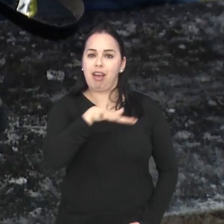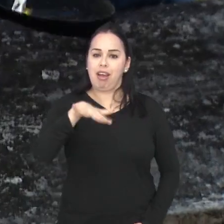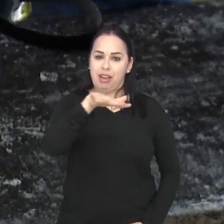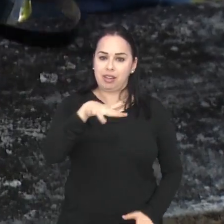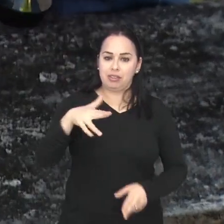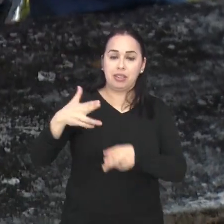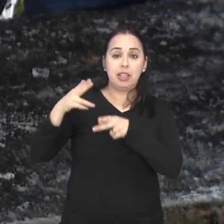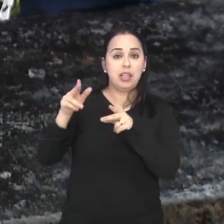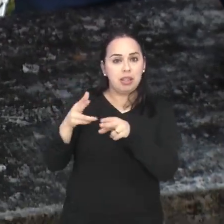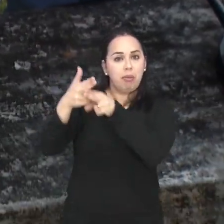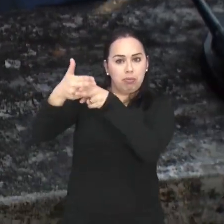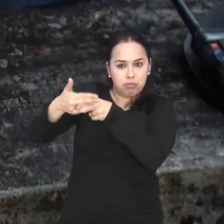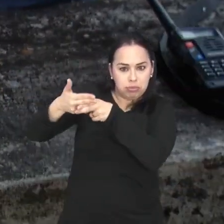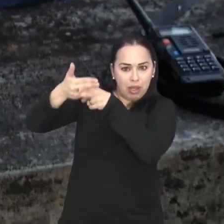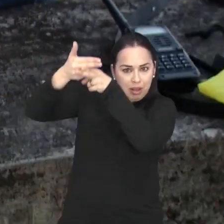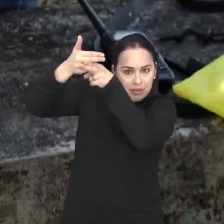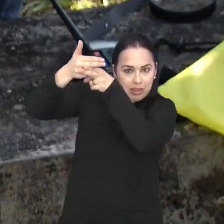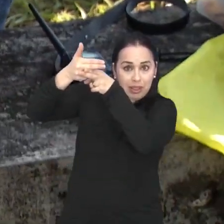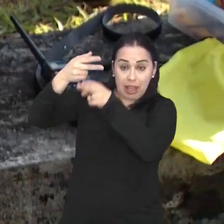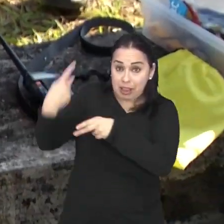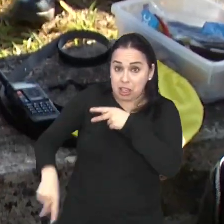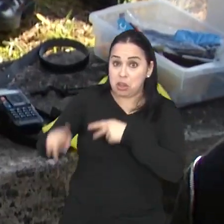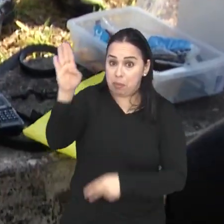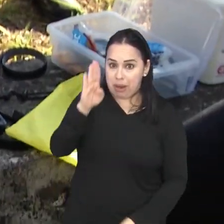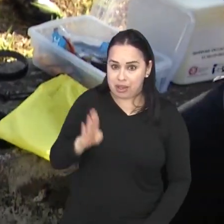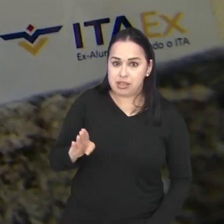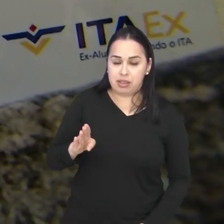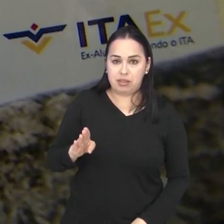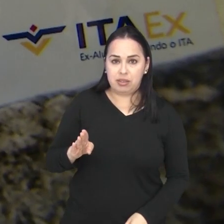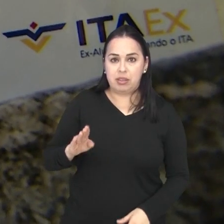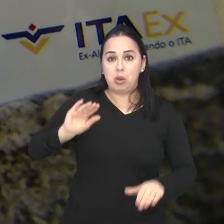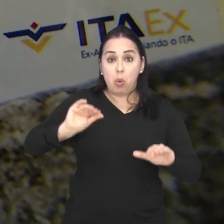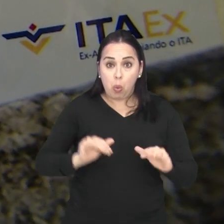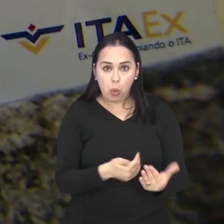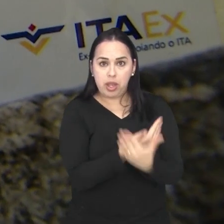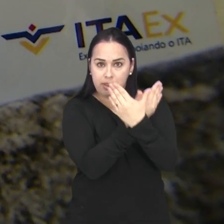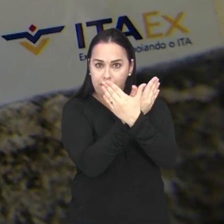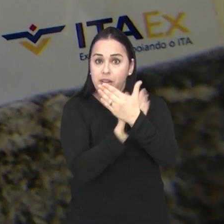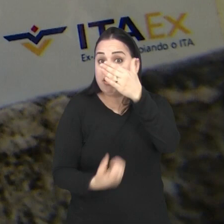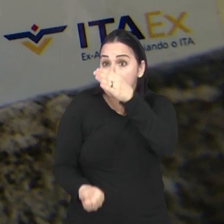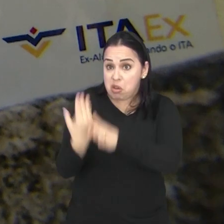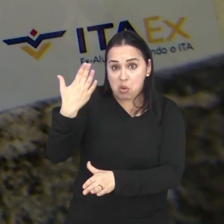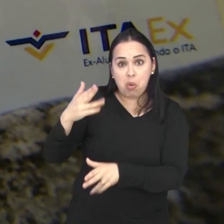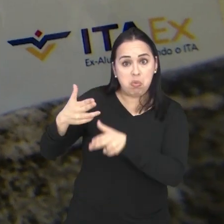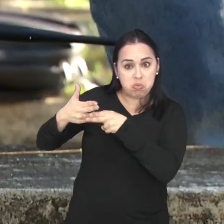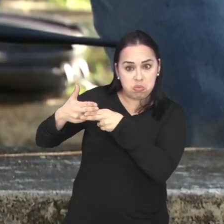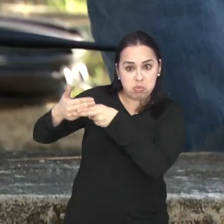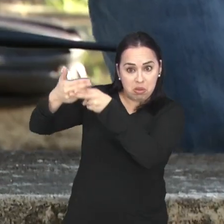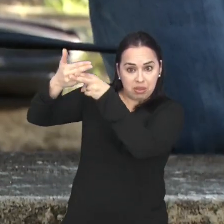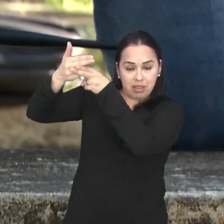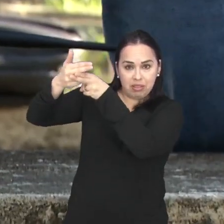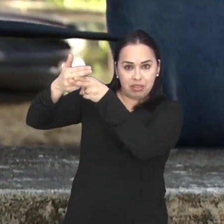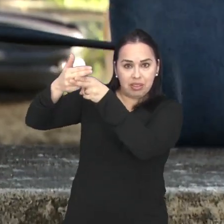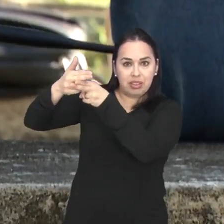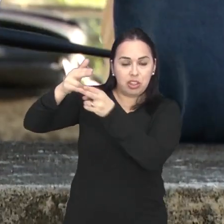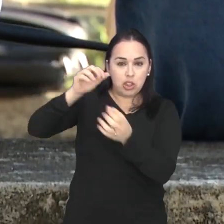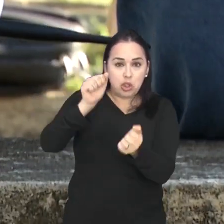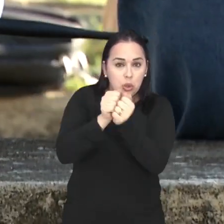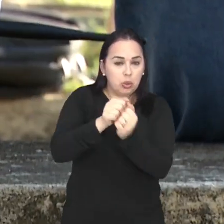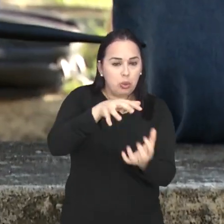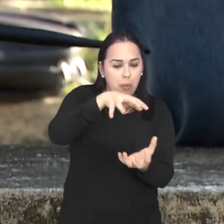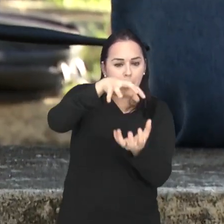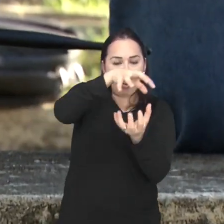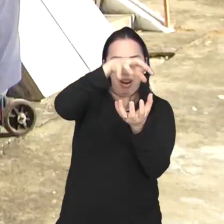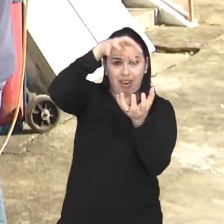E o satélite usado na aula experimental é brasileiro, criado pelo ITA, o Itacube. É ele que vai voar